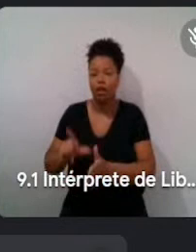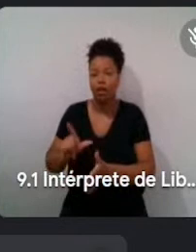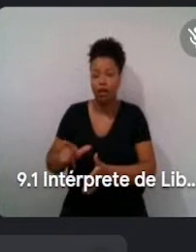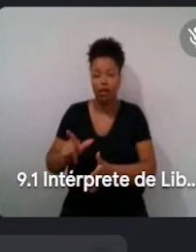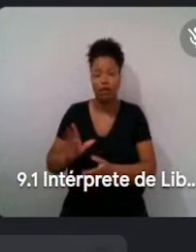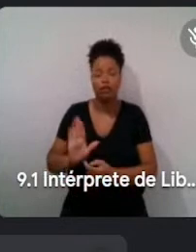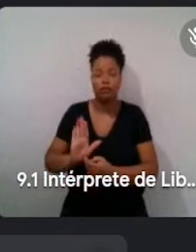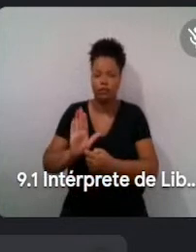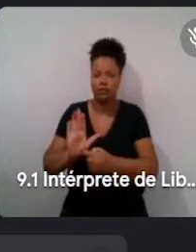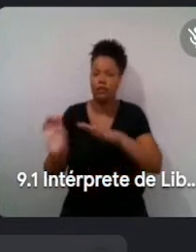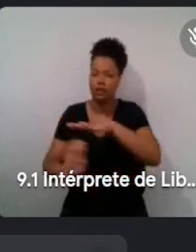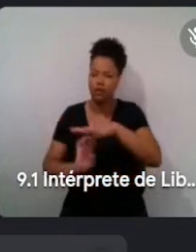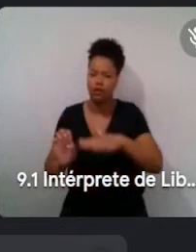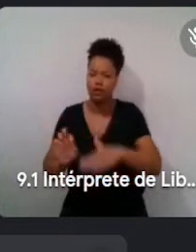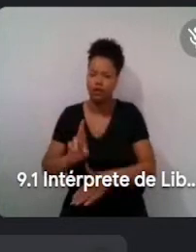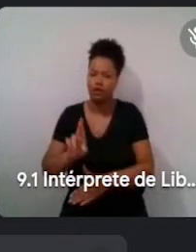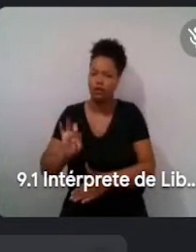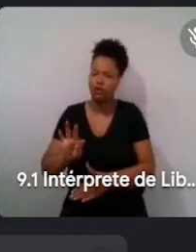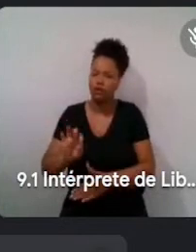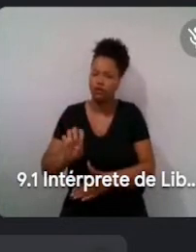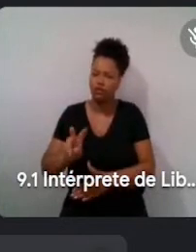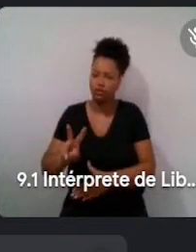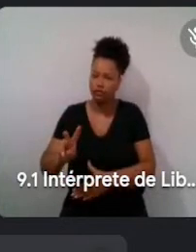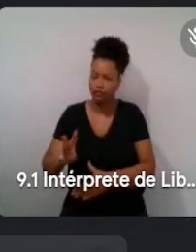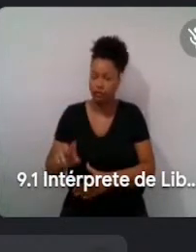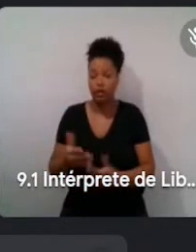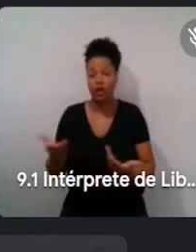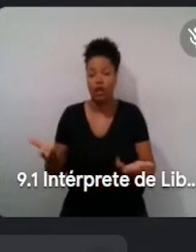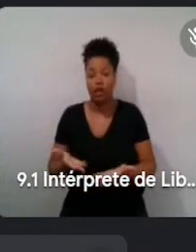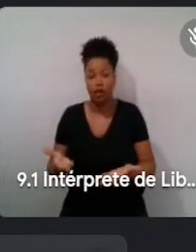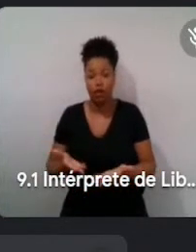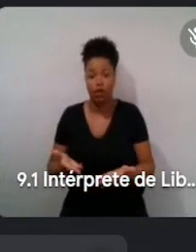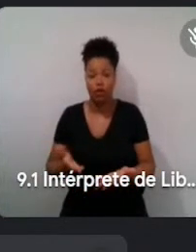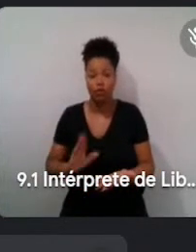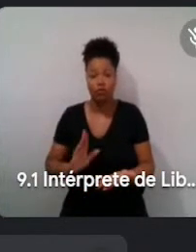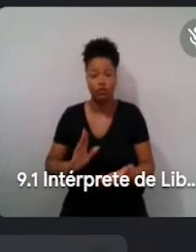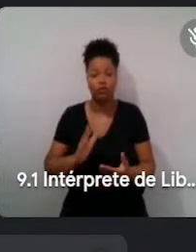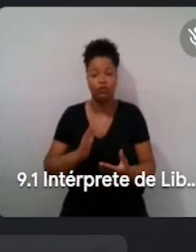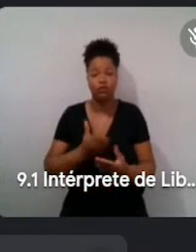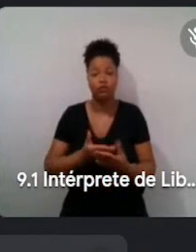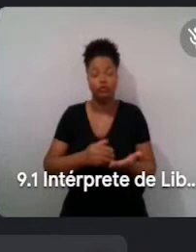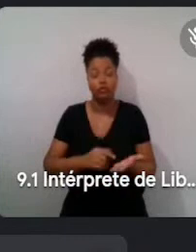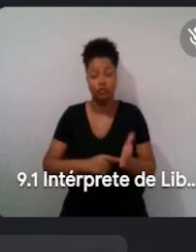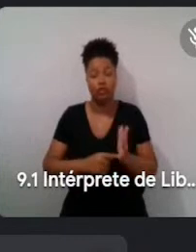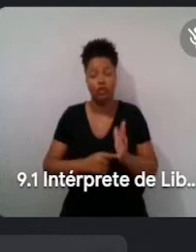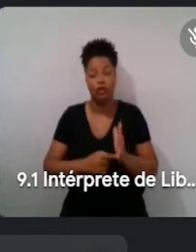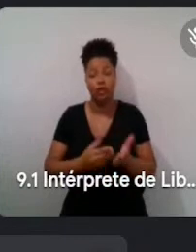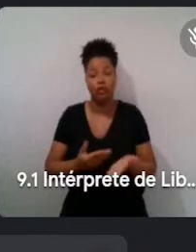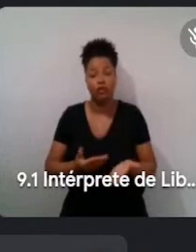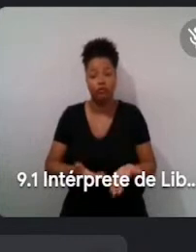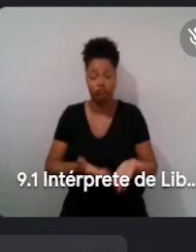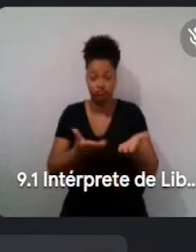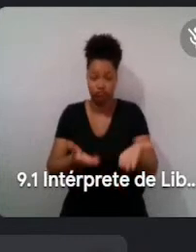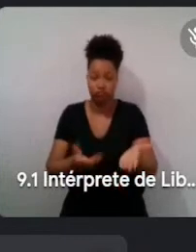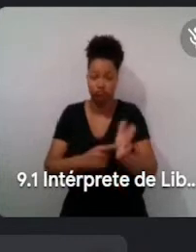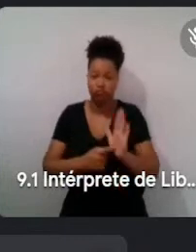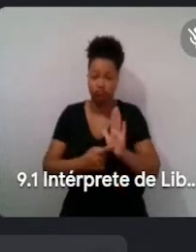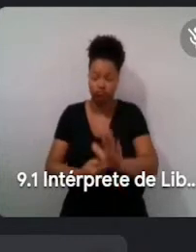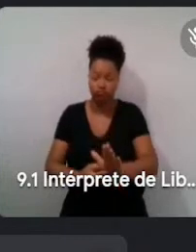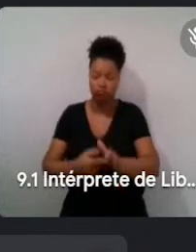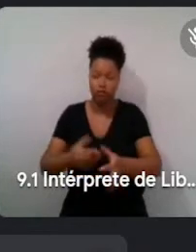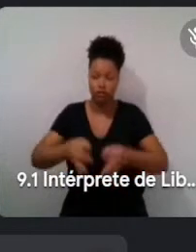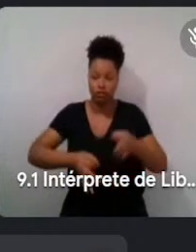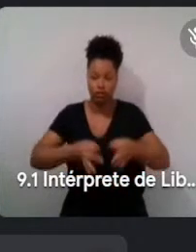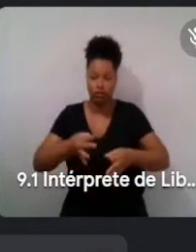pela Rede TV. Os autos, então, subiram e agora trago a julgamento. Em relação, senhor presidente,